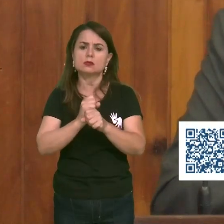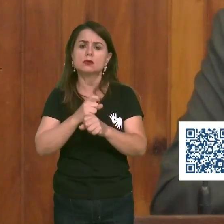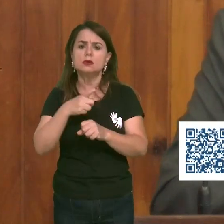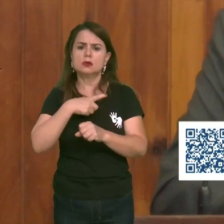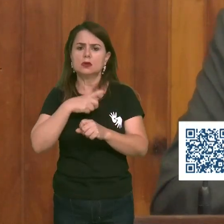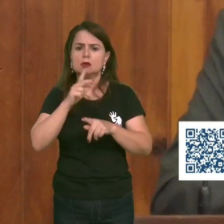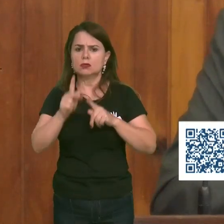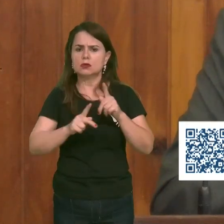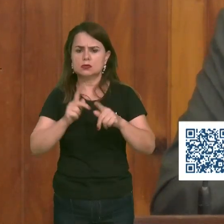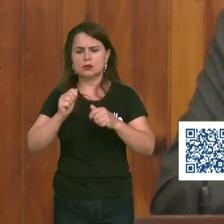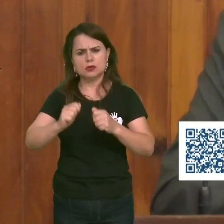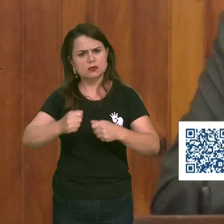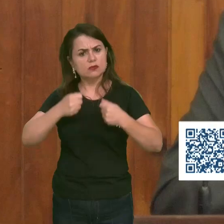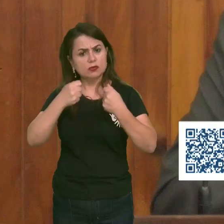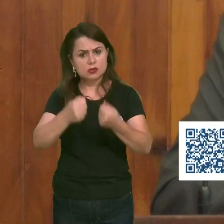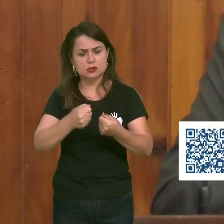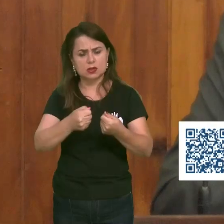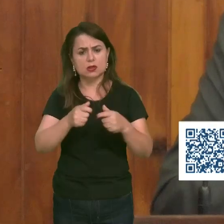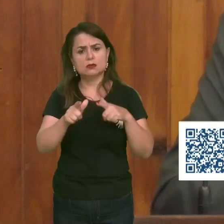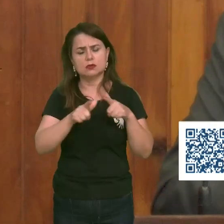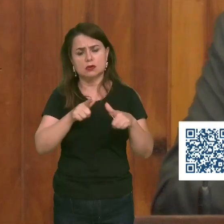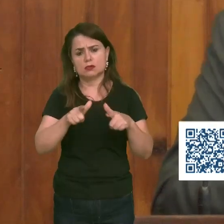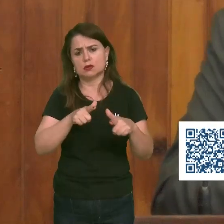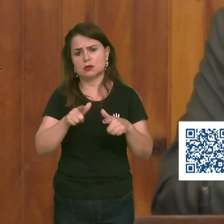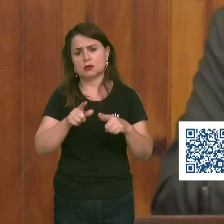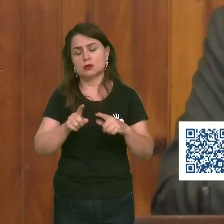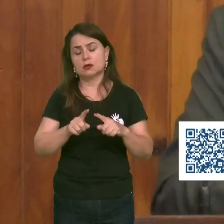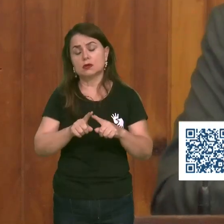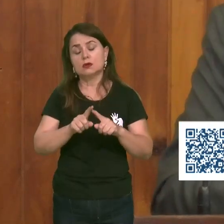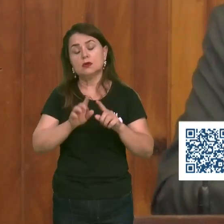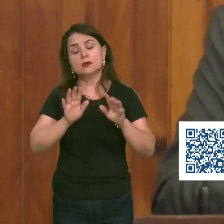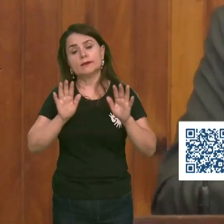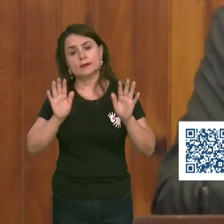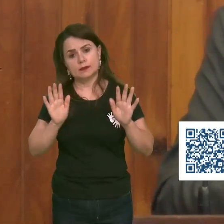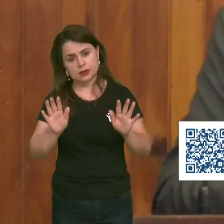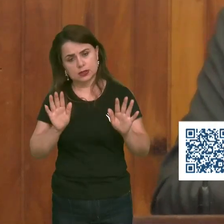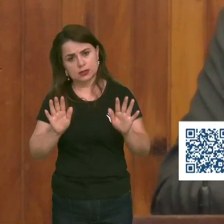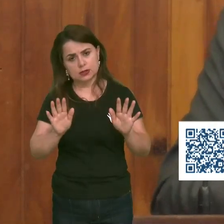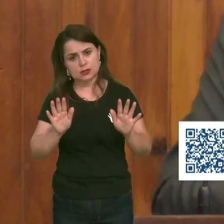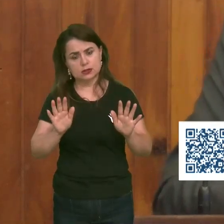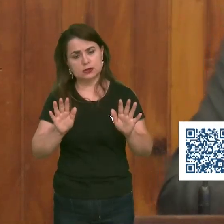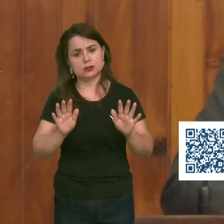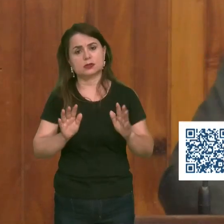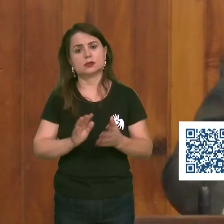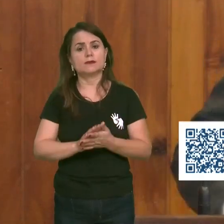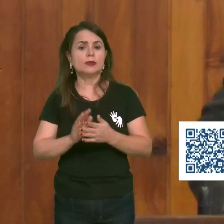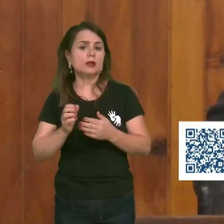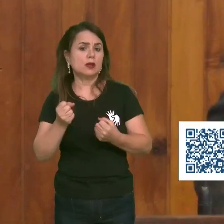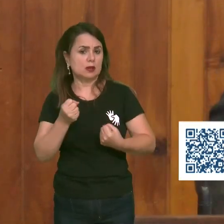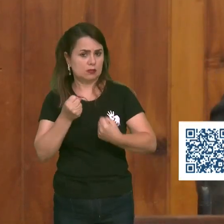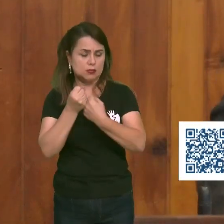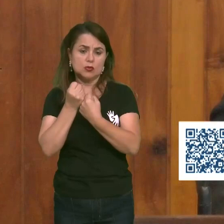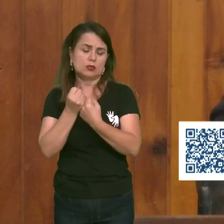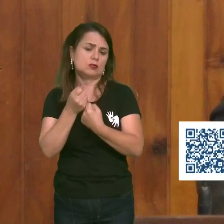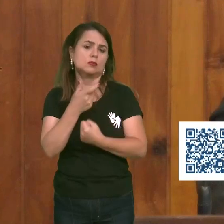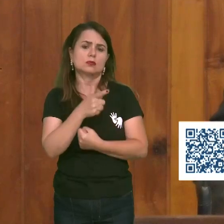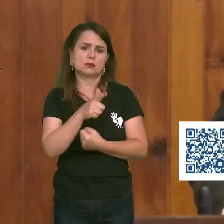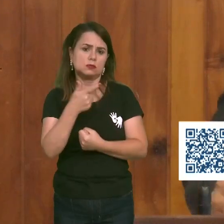que se dedicam mas que não tem o respaldo